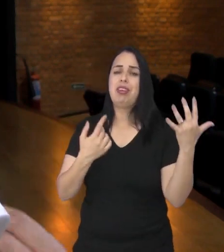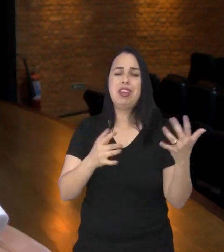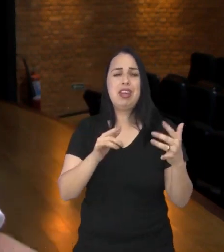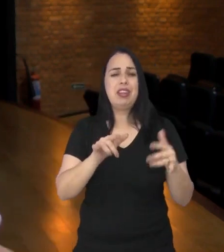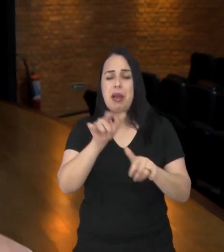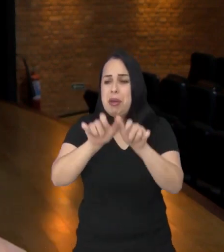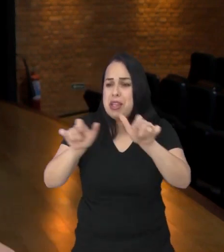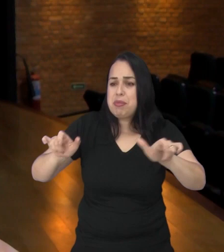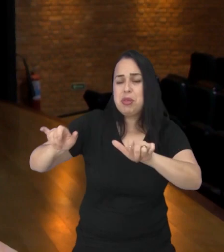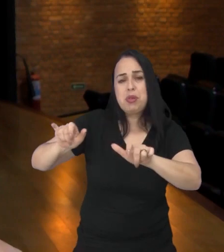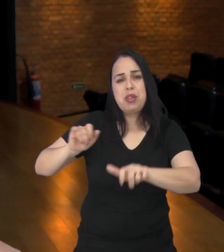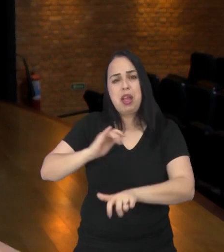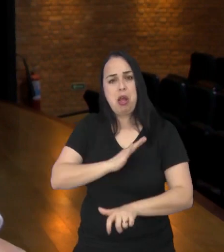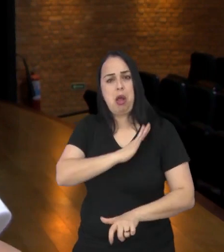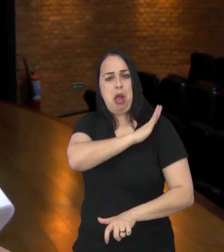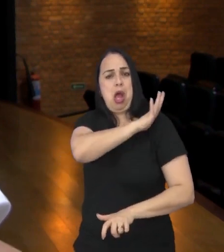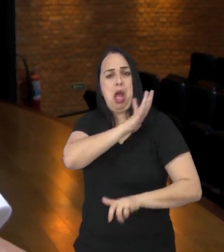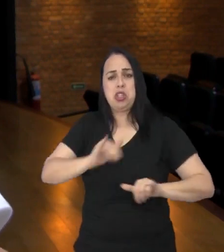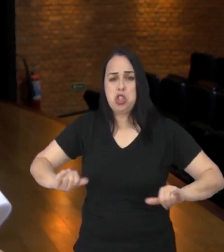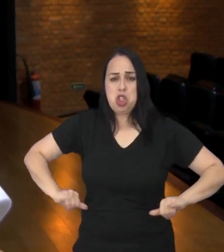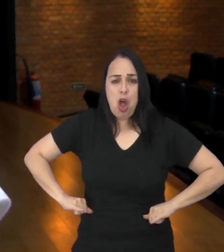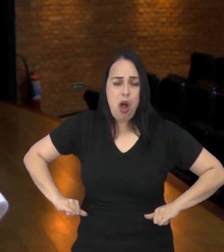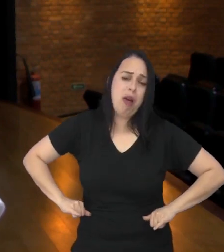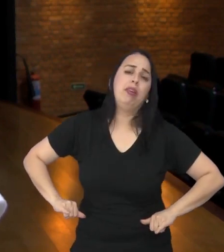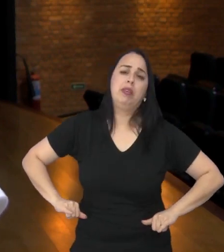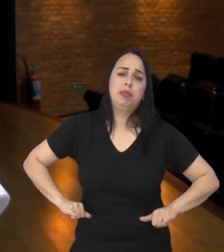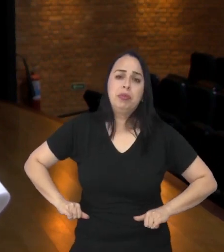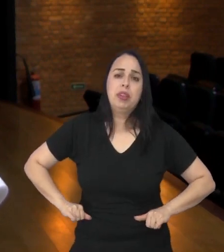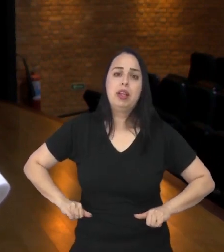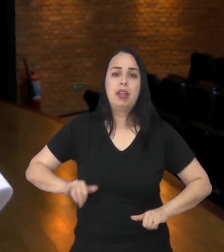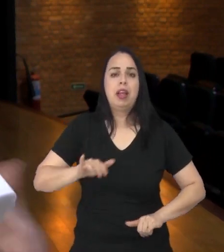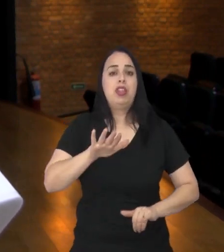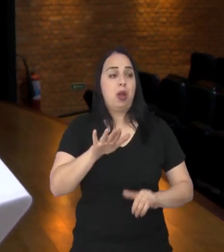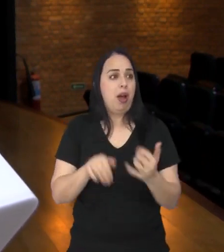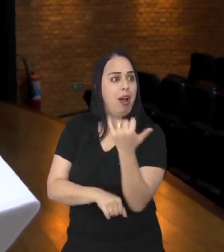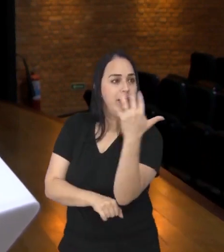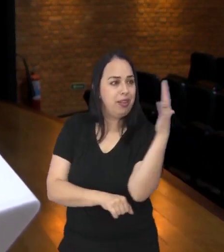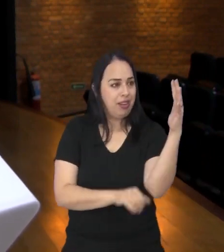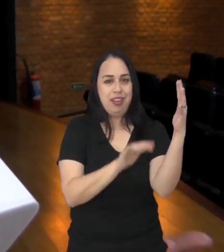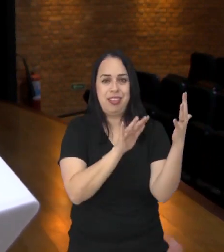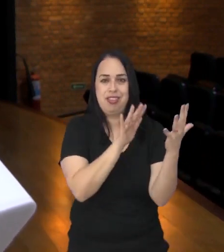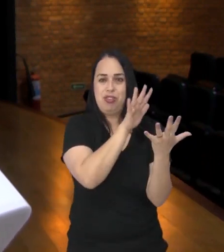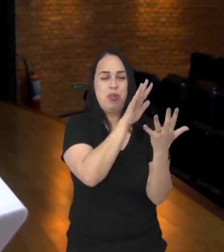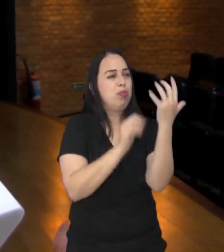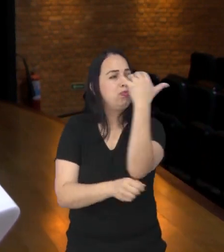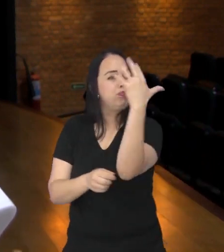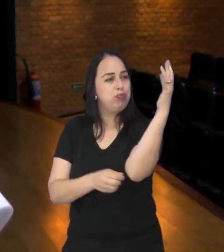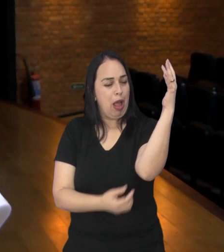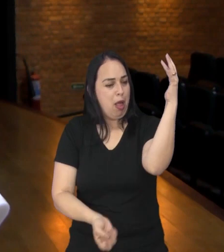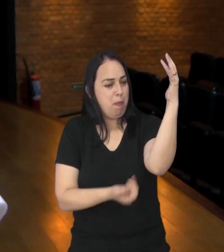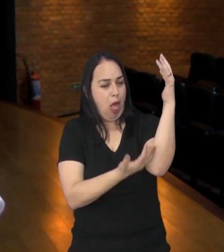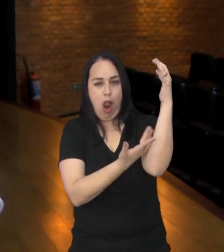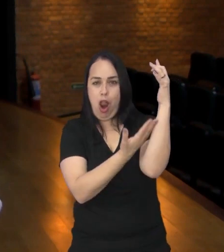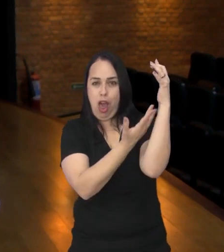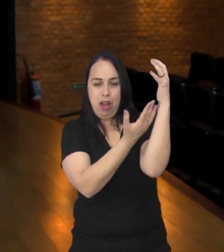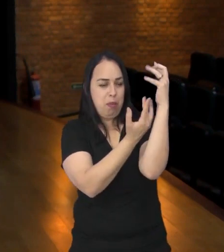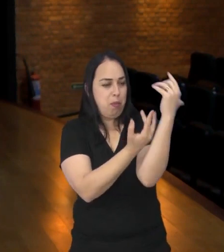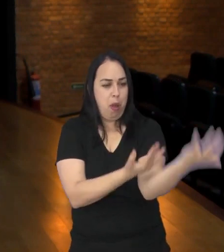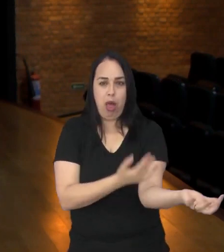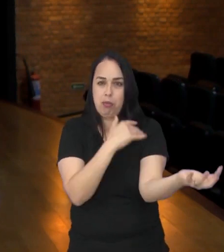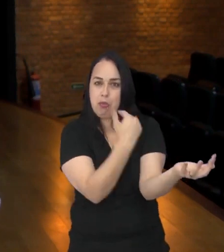da sociedade sofrem preconceitos ou perdem espaço, e não só a natureza, então a destruição da natureza junto com